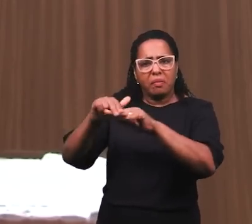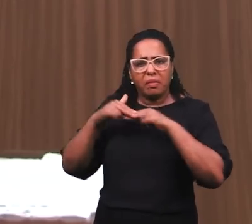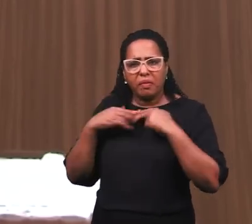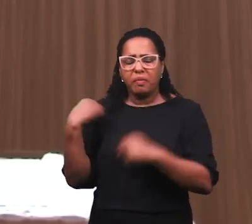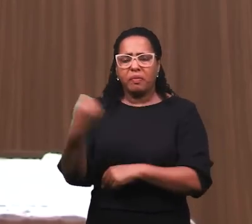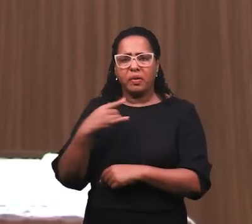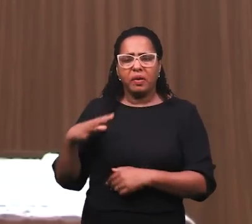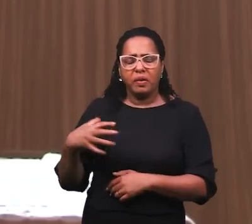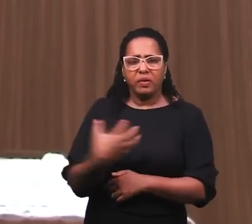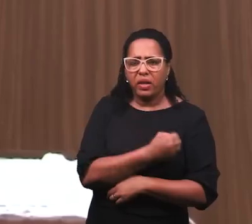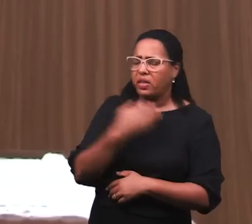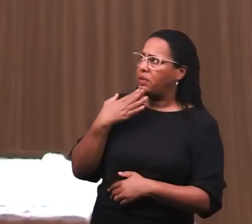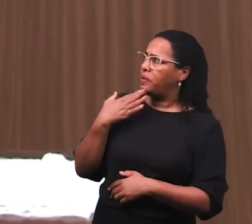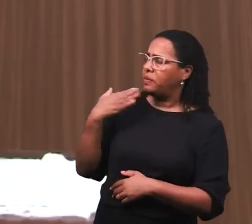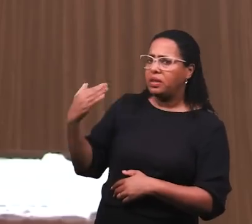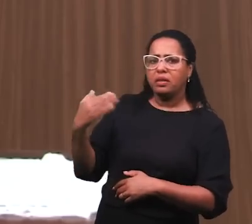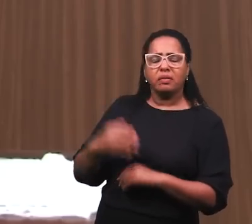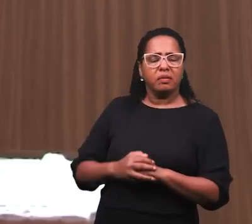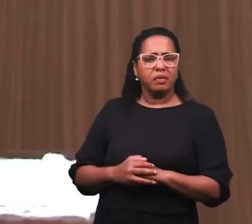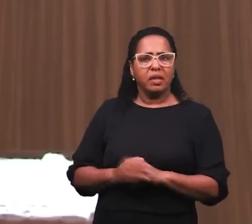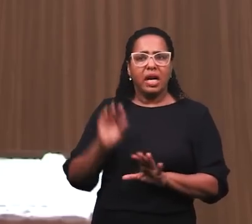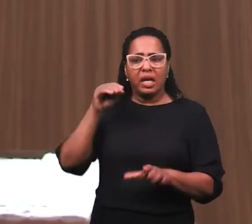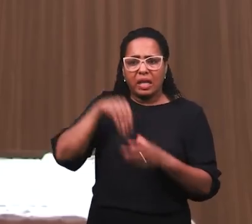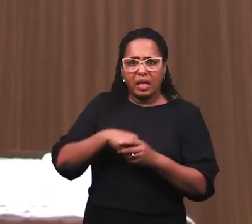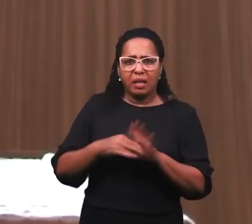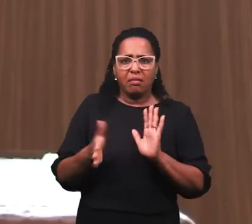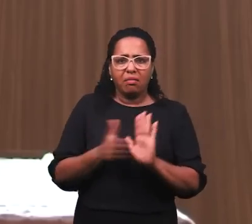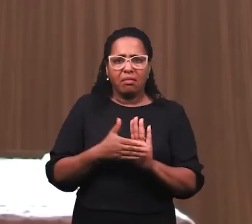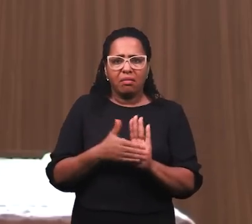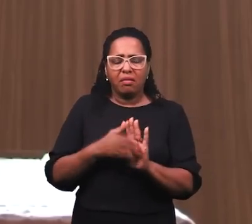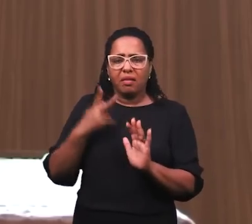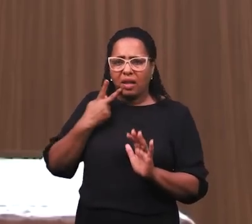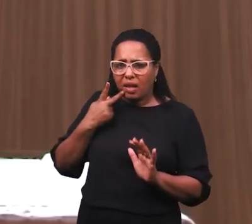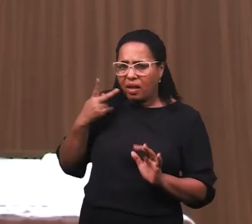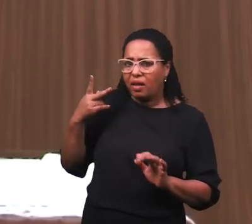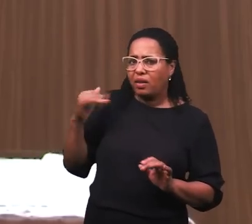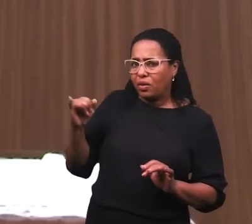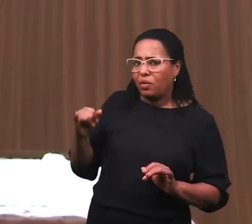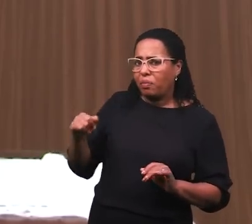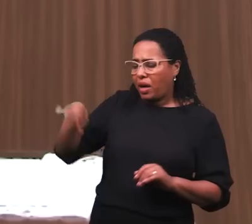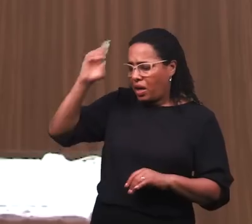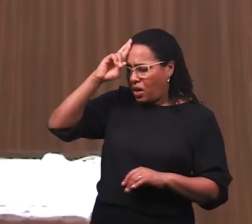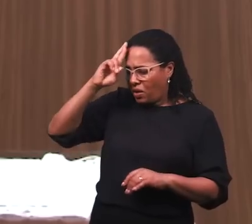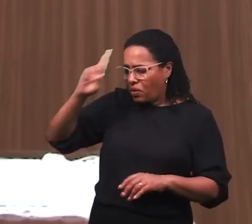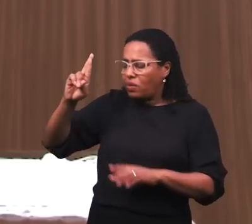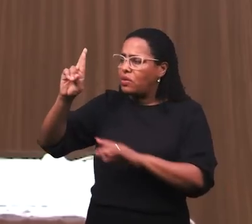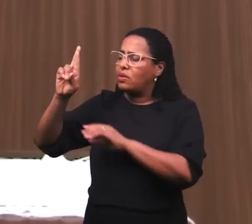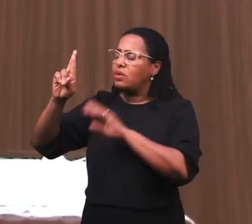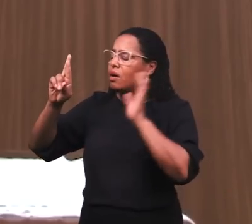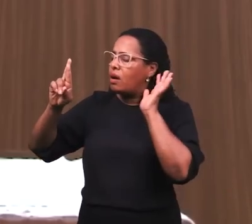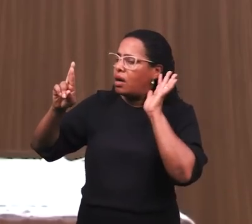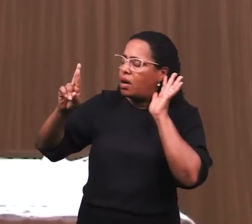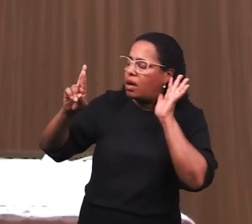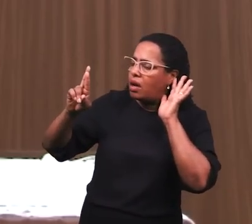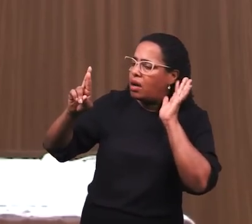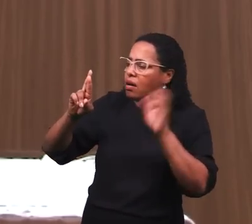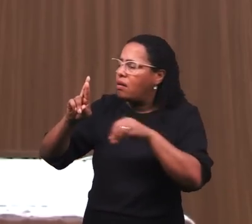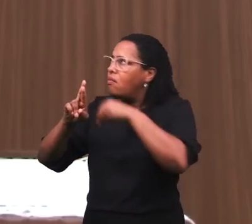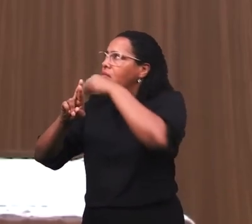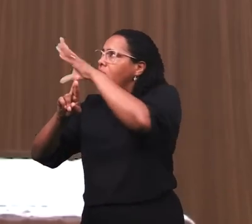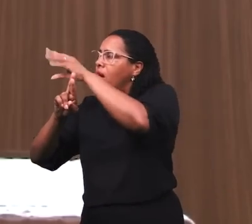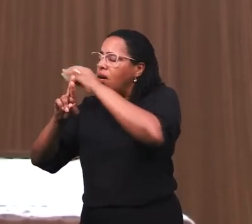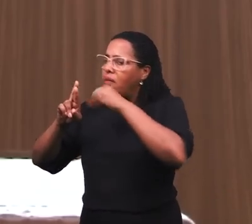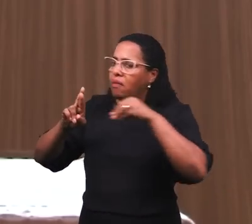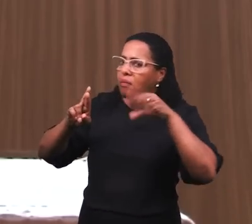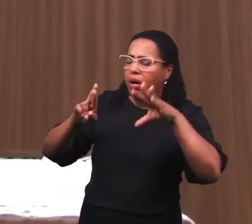salvação. Porque dentro do projeto do Pai, Ele vai enviar os seus anjos e vai nos confortar. Eu